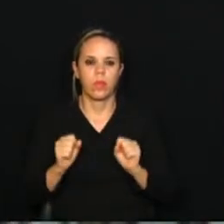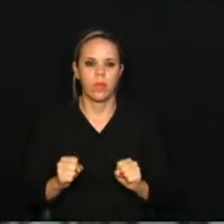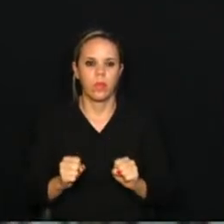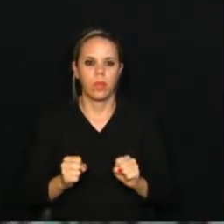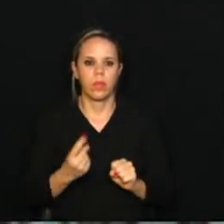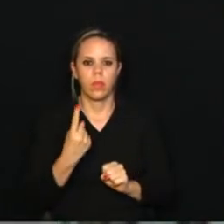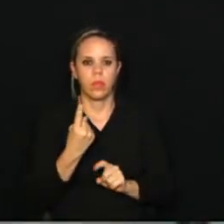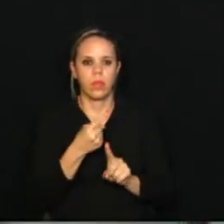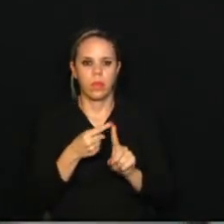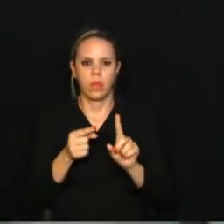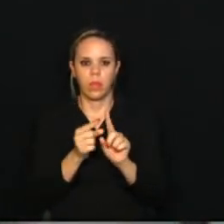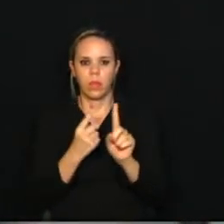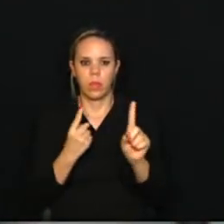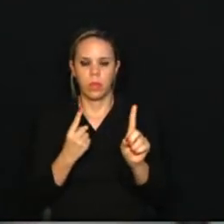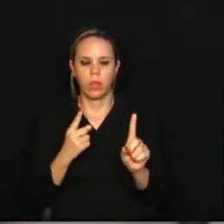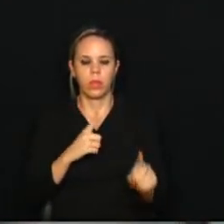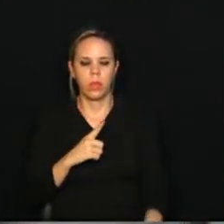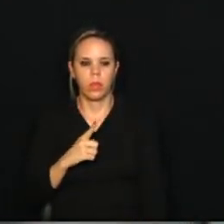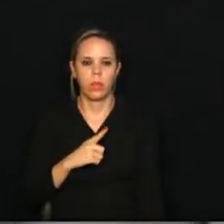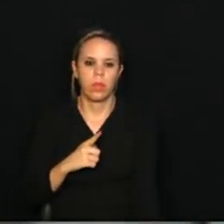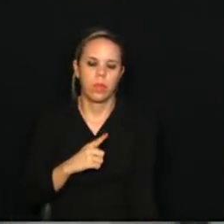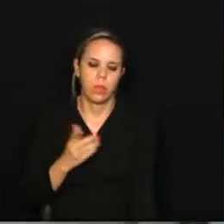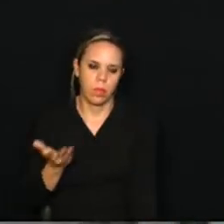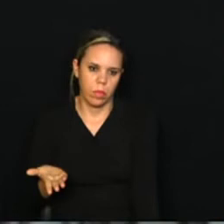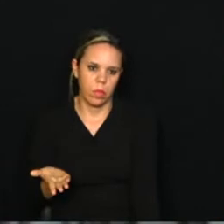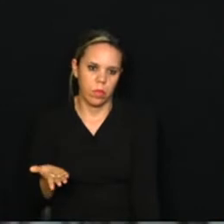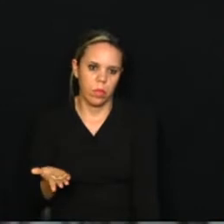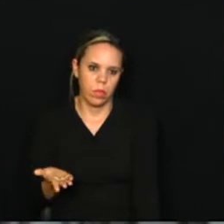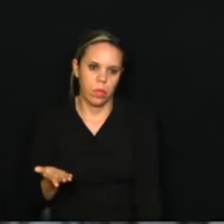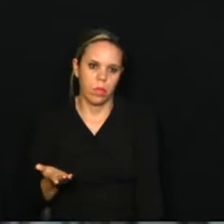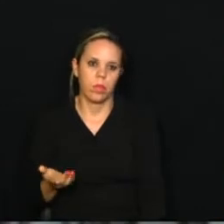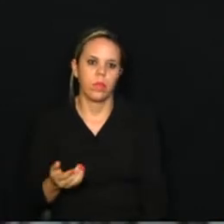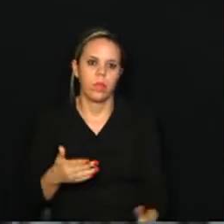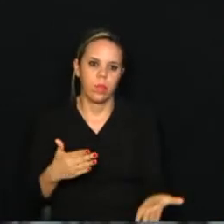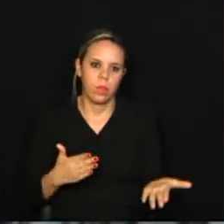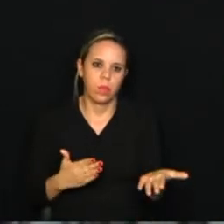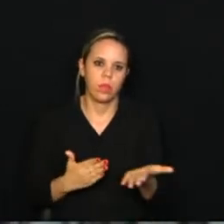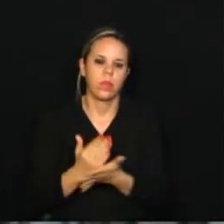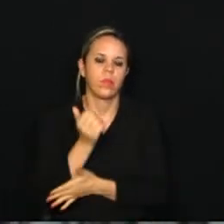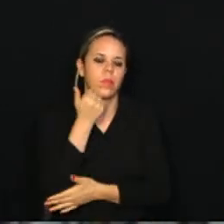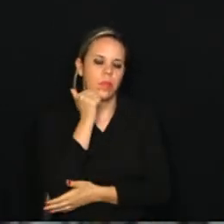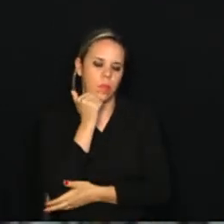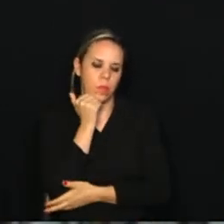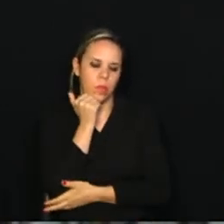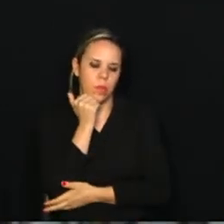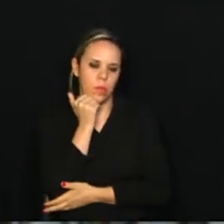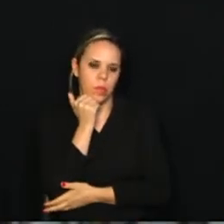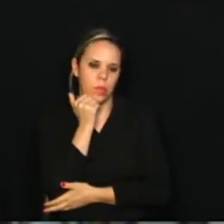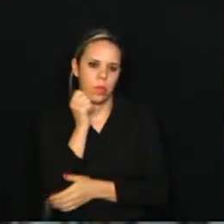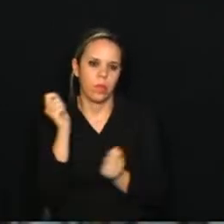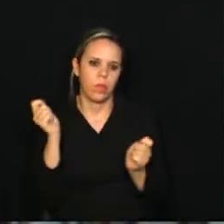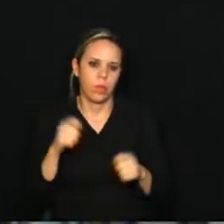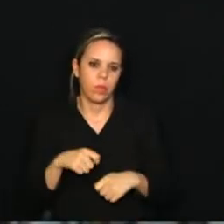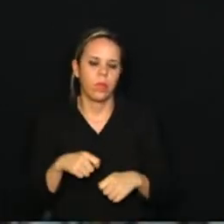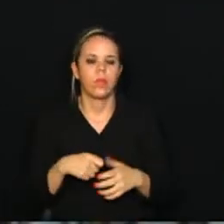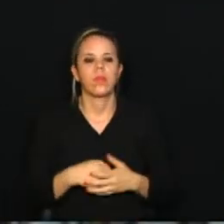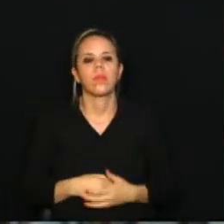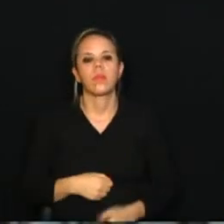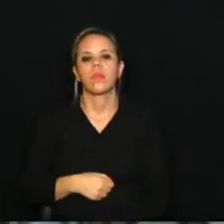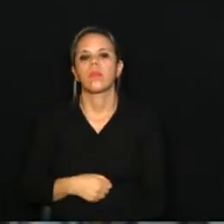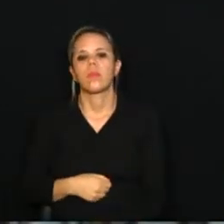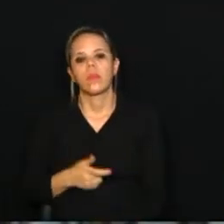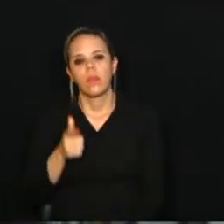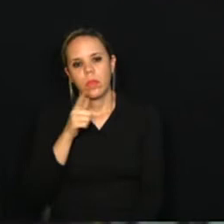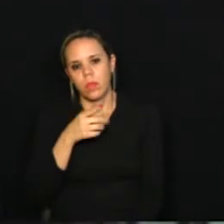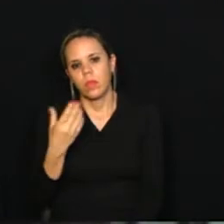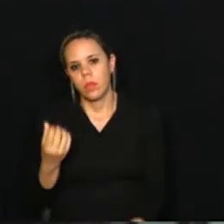metro. Bom, se nós tivermos esse aval científico, aí podemos